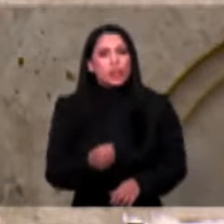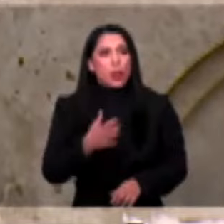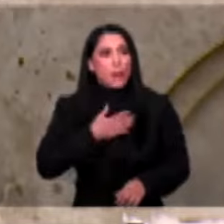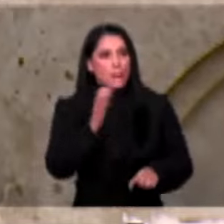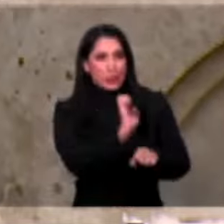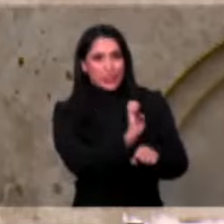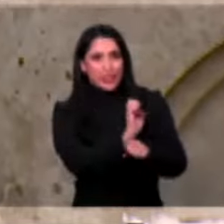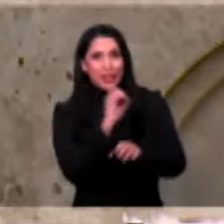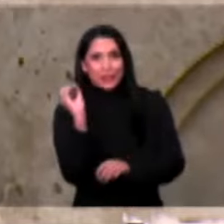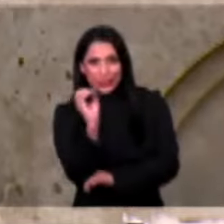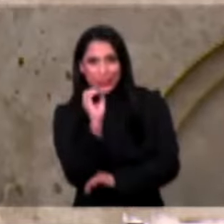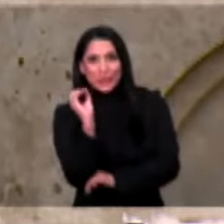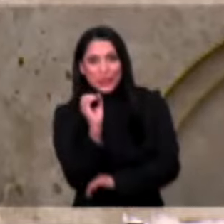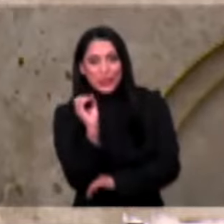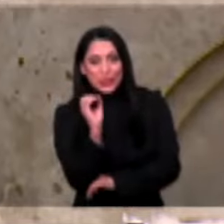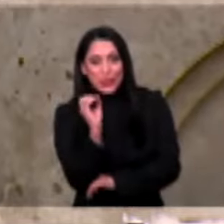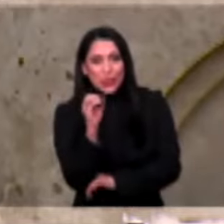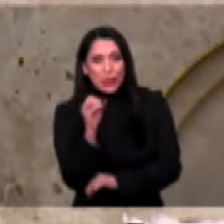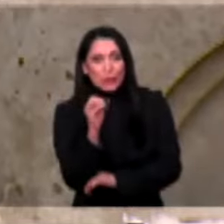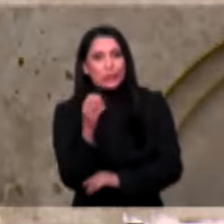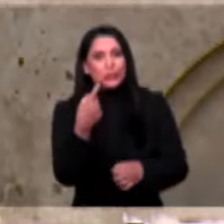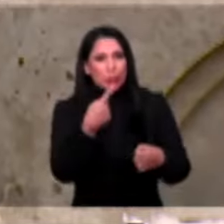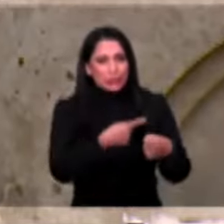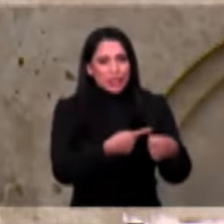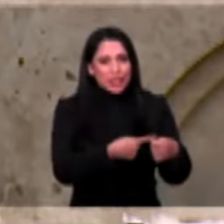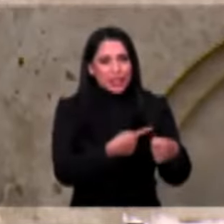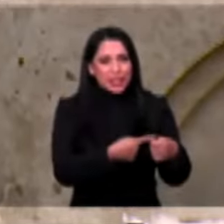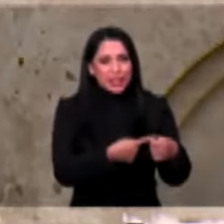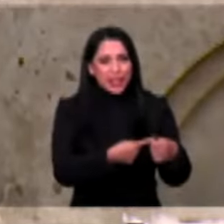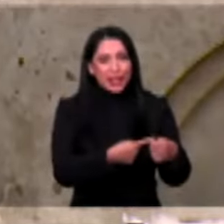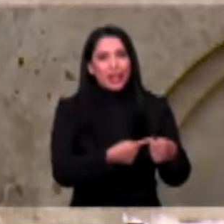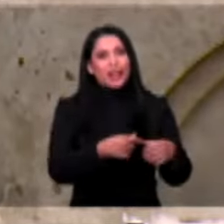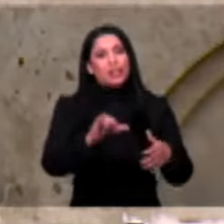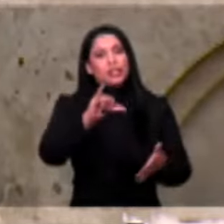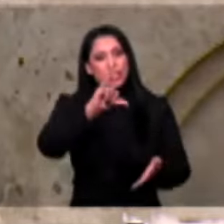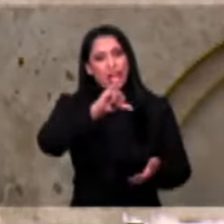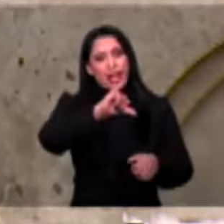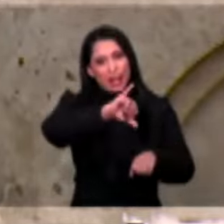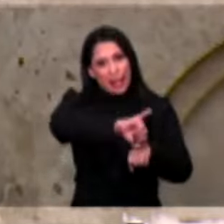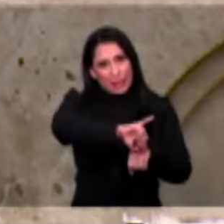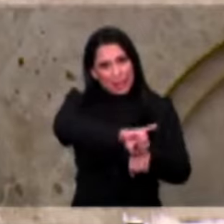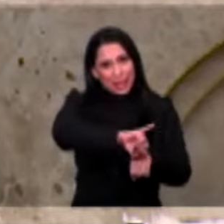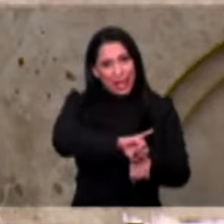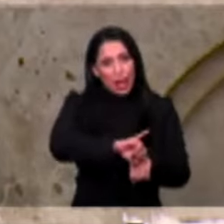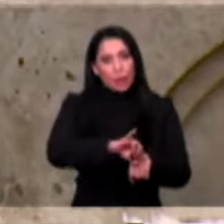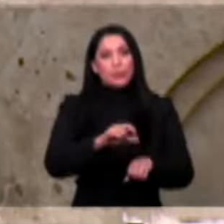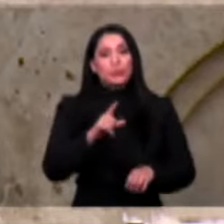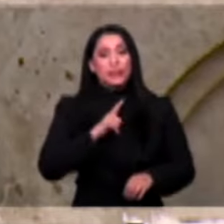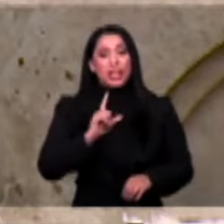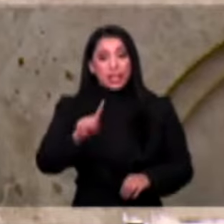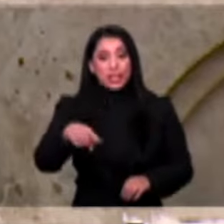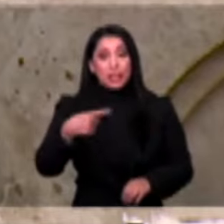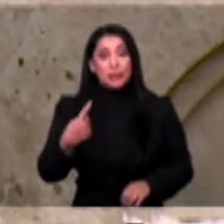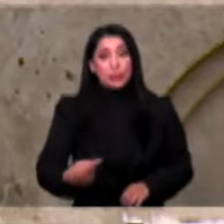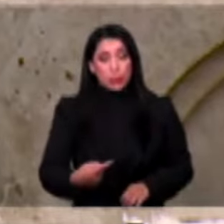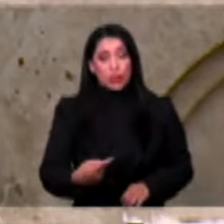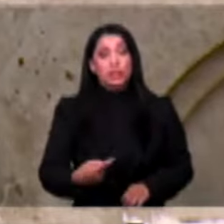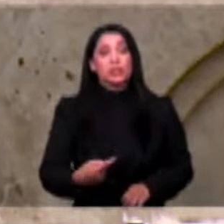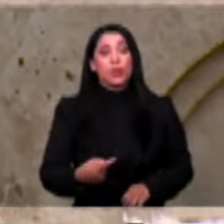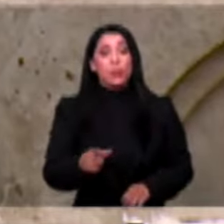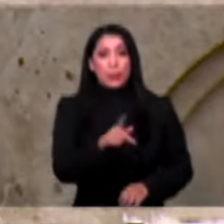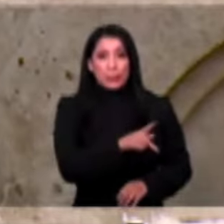Rio Grande do Sul, e na capital, Porto Alegre. E, na sequência, como juíza presidente de Junta